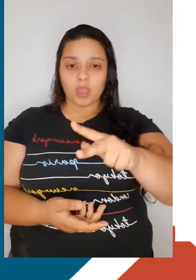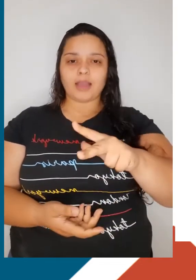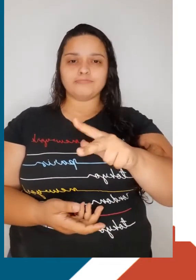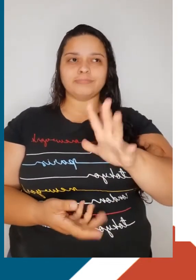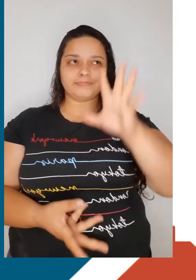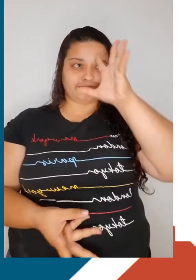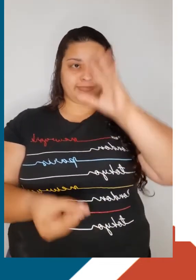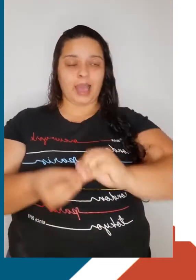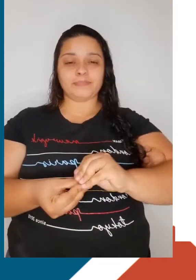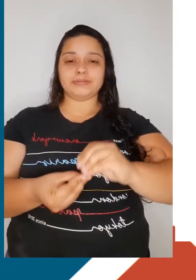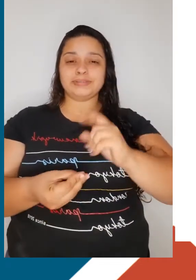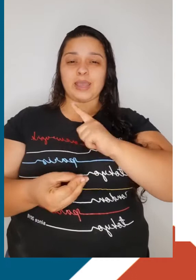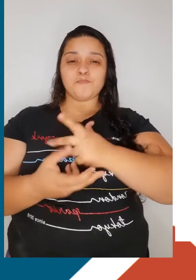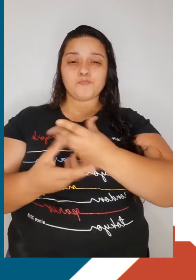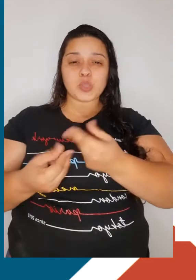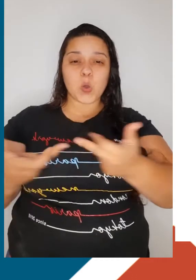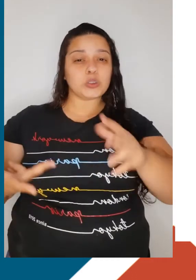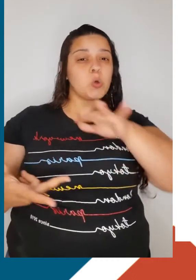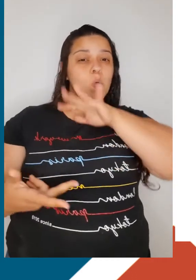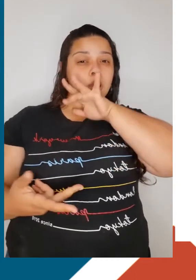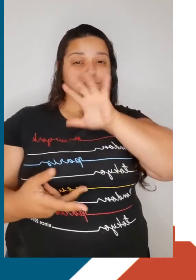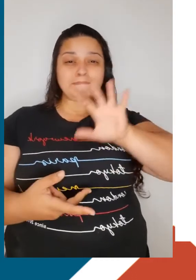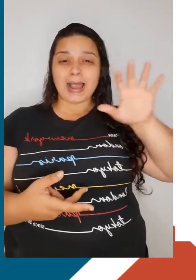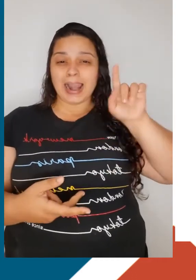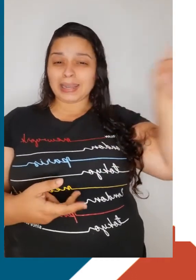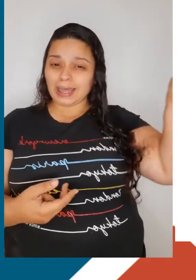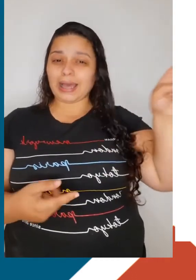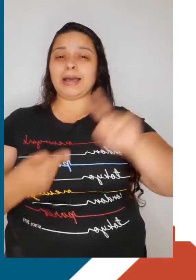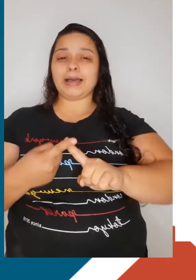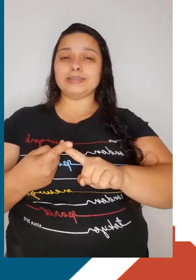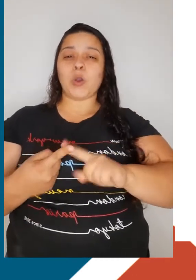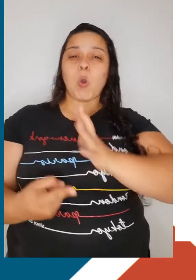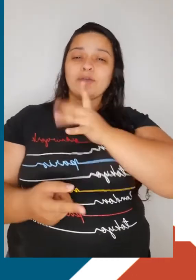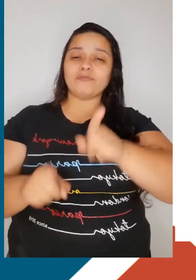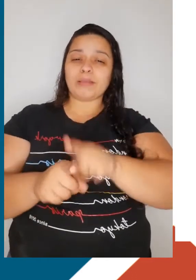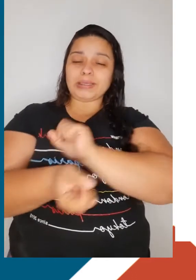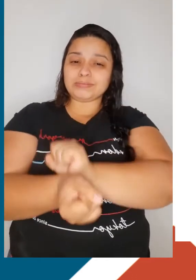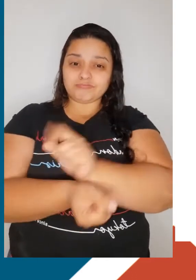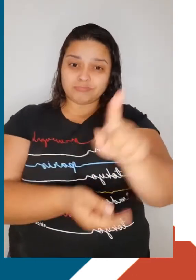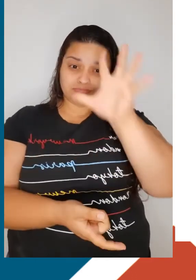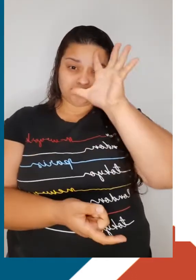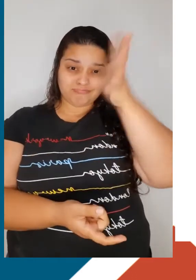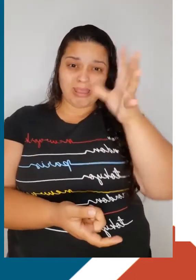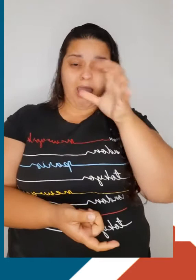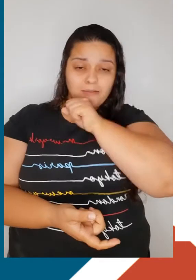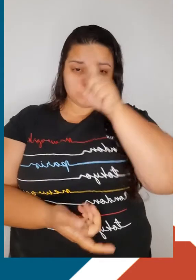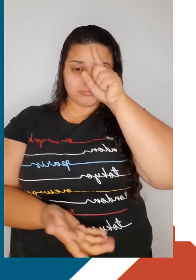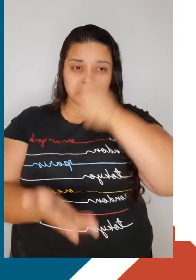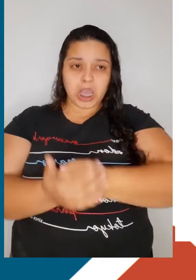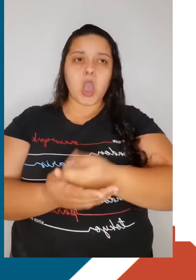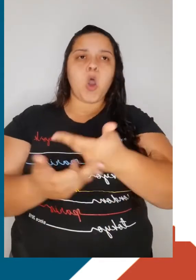De Portugal nada mais temos a esperar, senão escravidão e horrores. Decida-se, Vossa Alteza, o quanto antes,